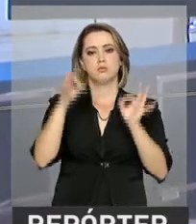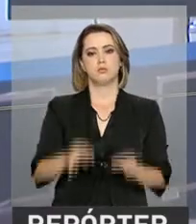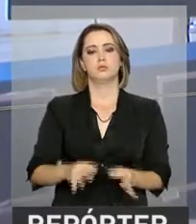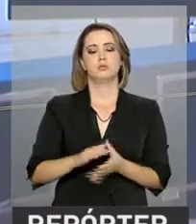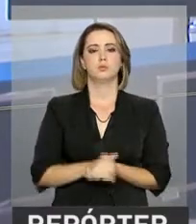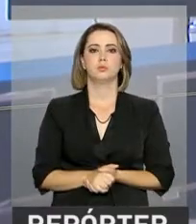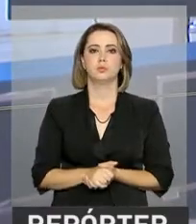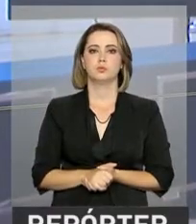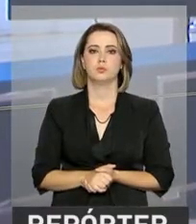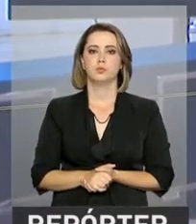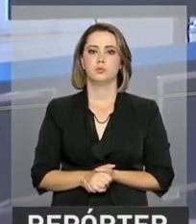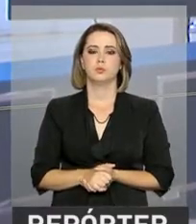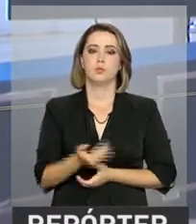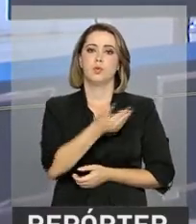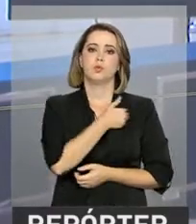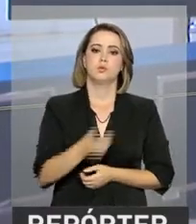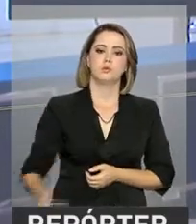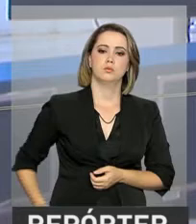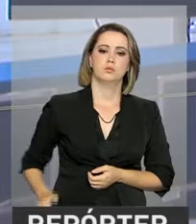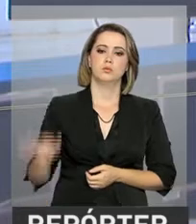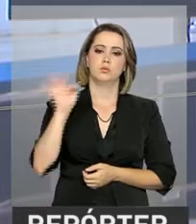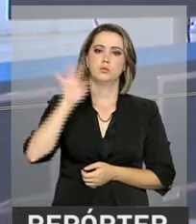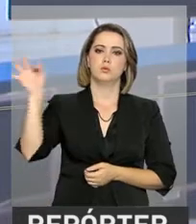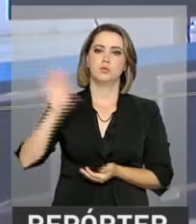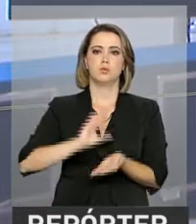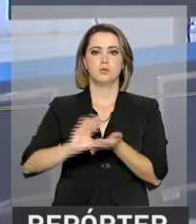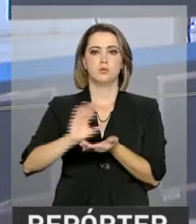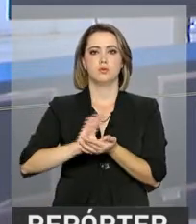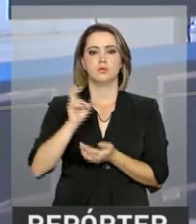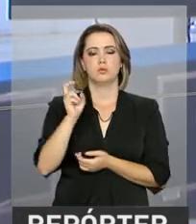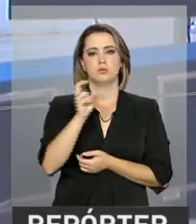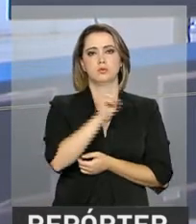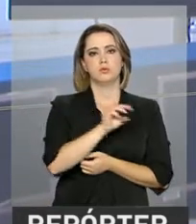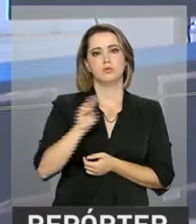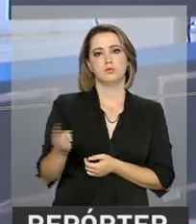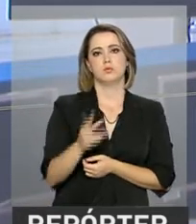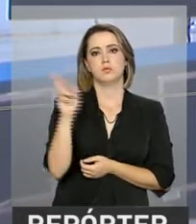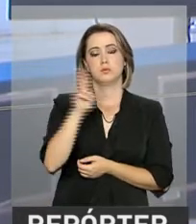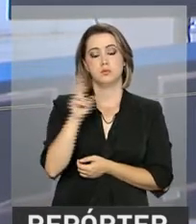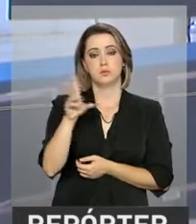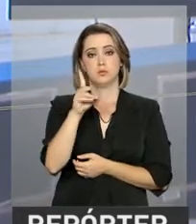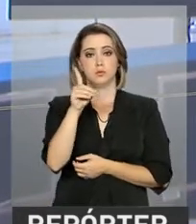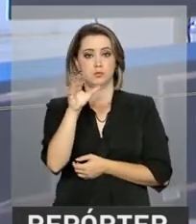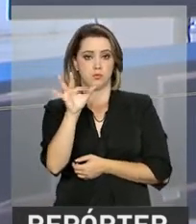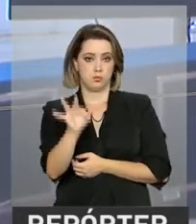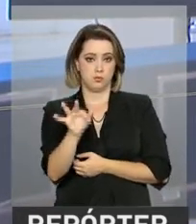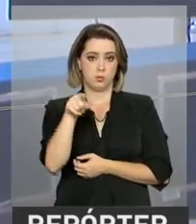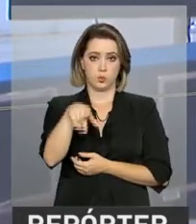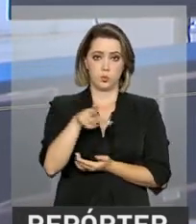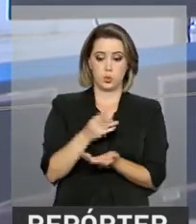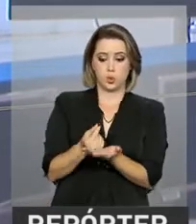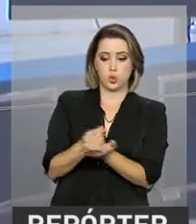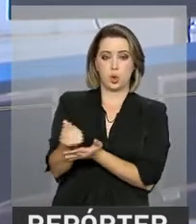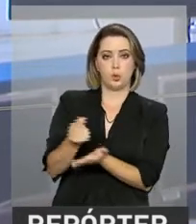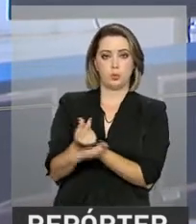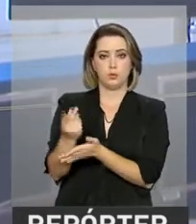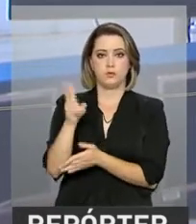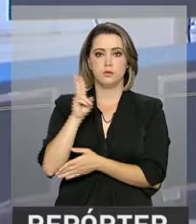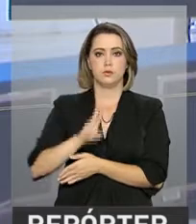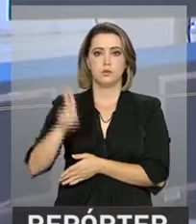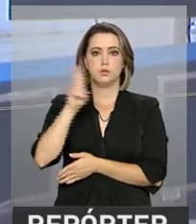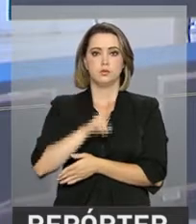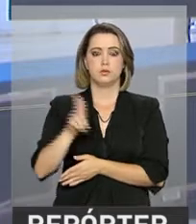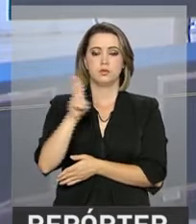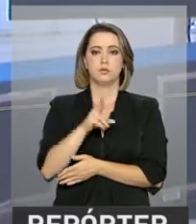a união vai repassar 55 milhões de reais para o distrito federal os recursos vão ser usados no plano de